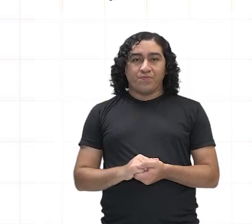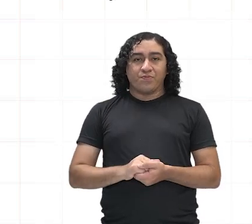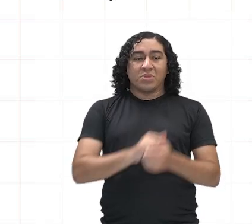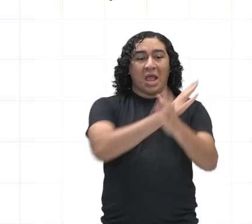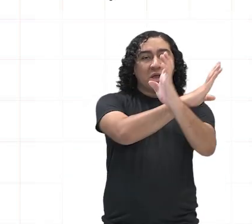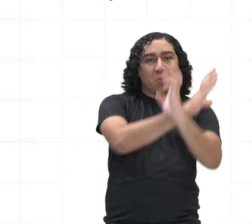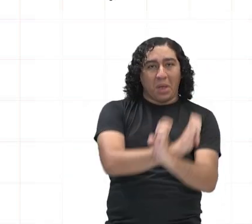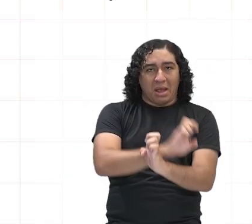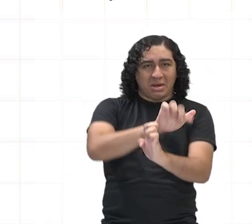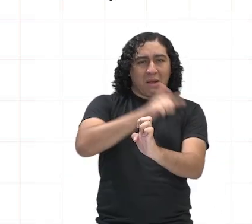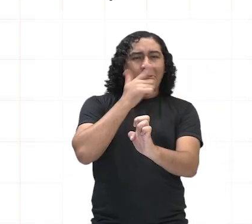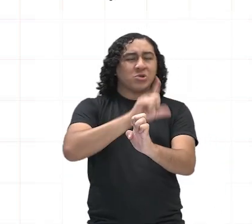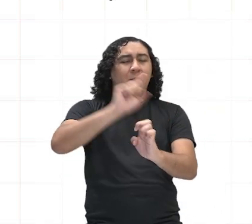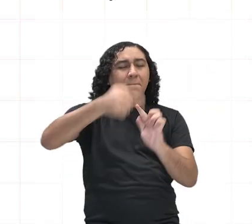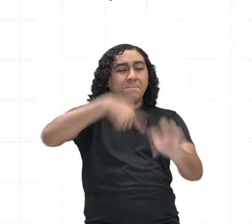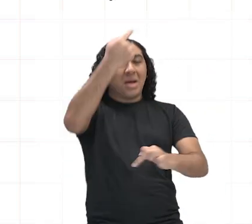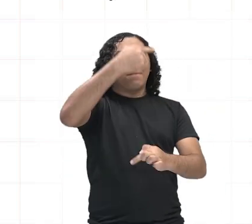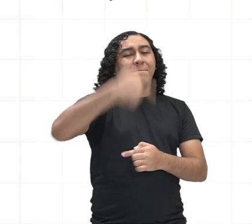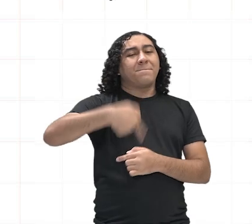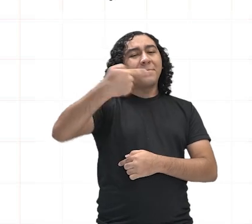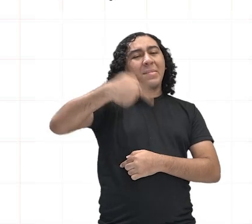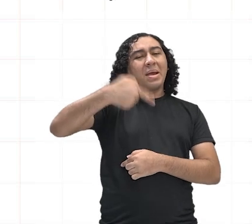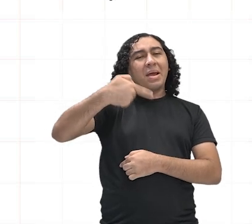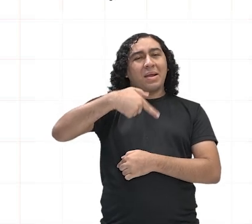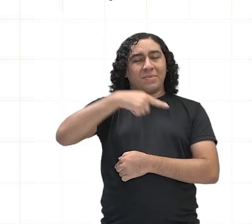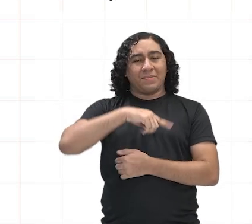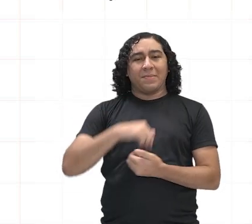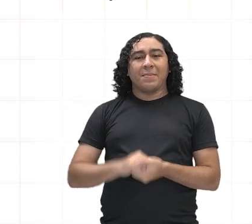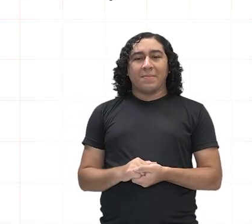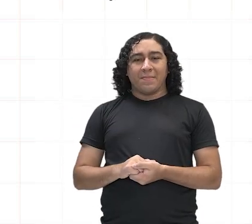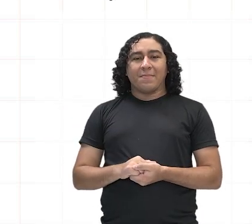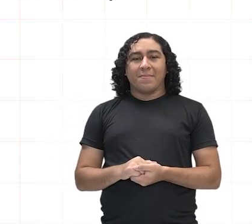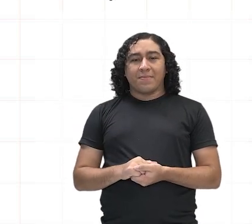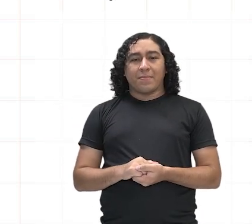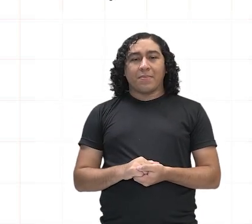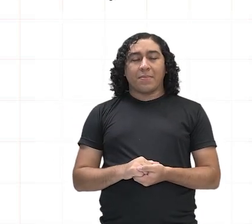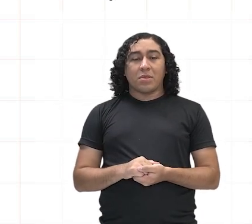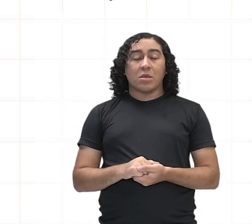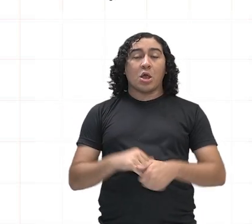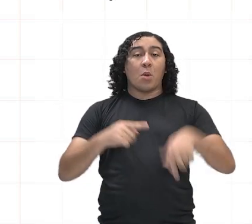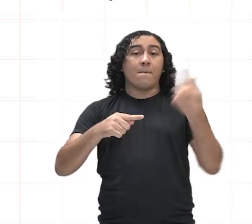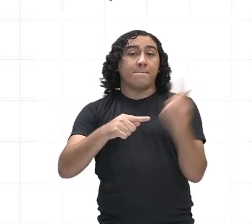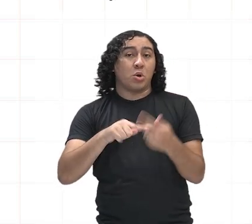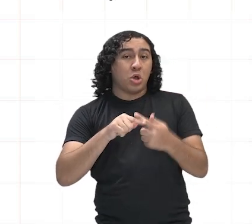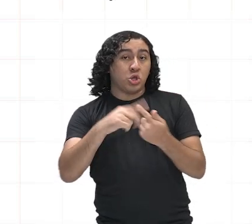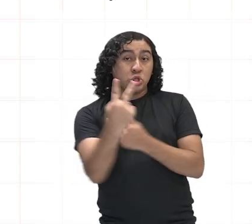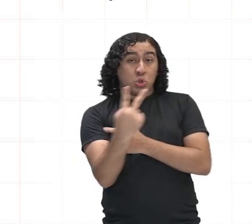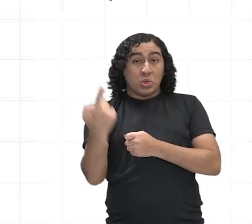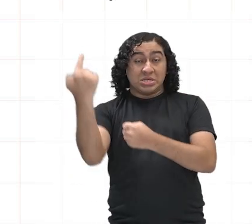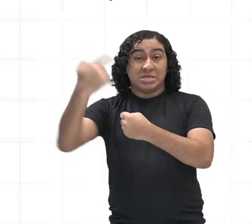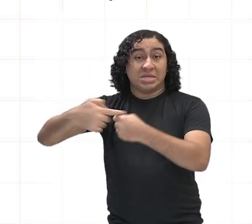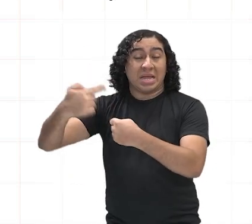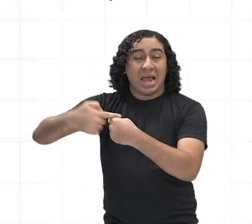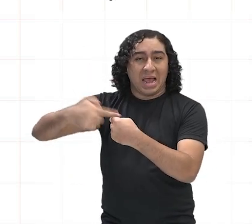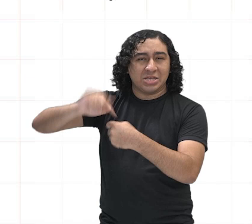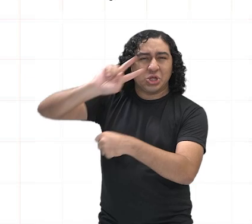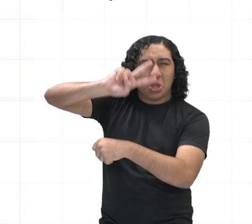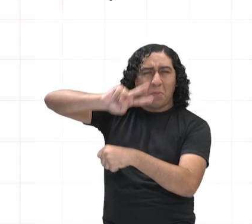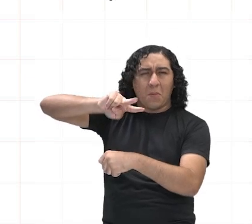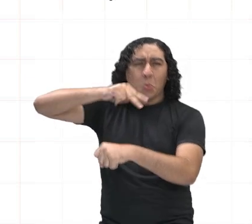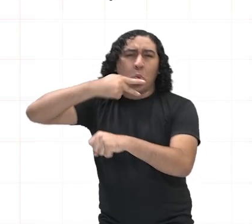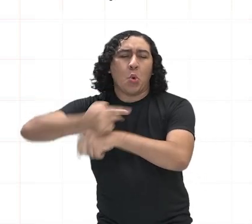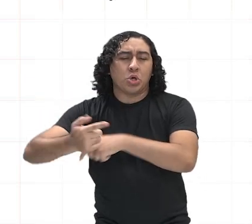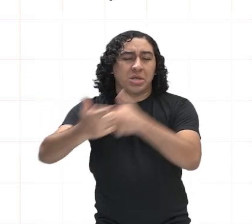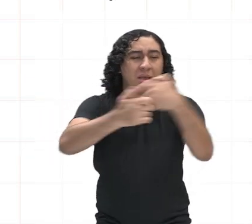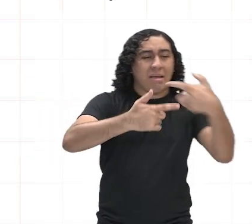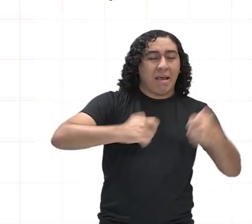da guerra do Peloponeso, né? Porque duas grandes cidades-estados, depois, então, aí dessa guerra